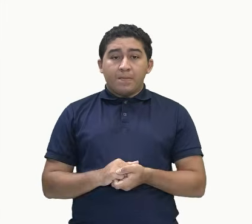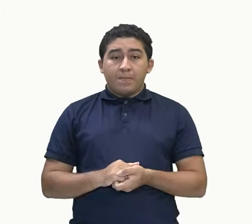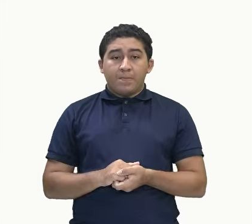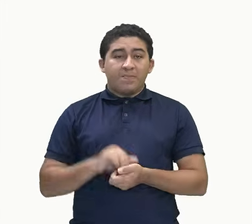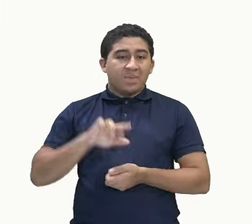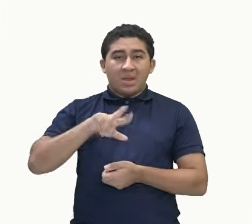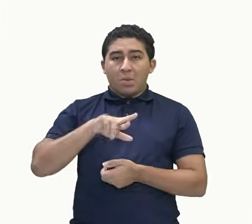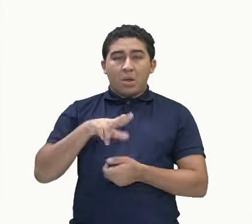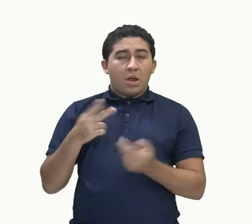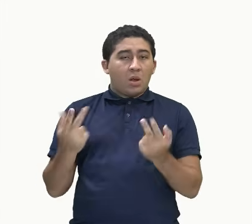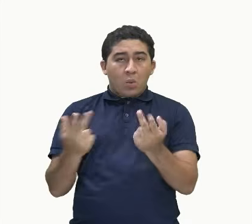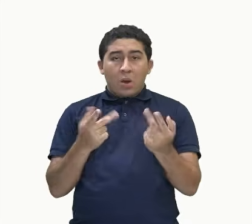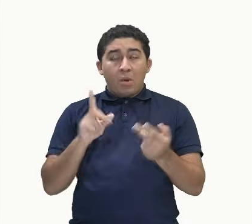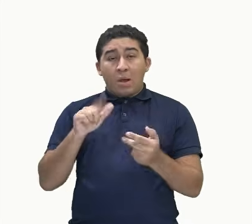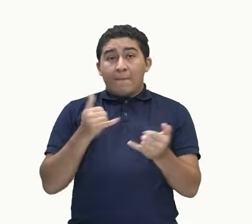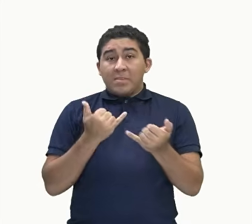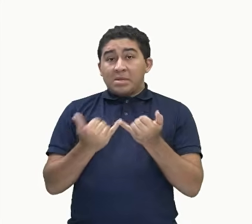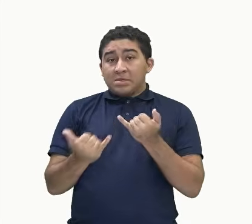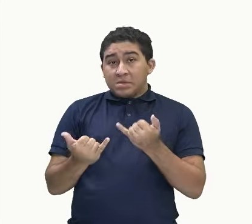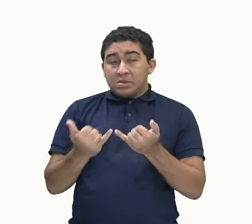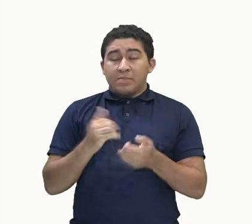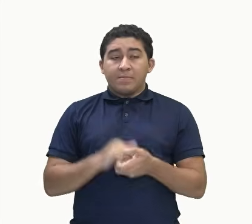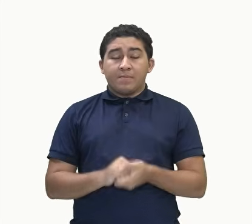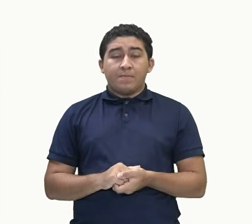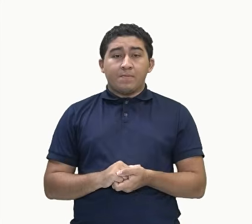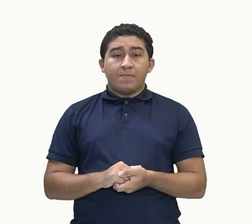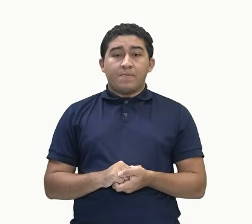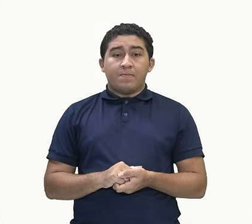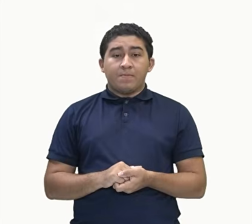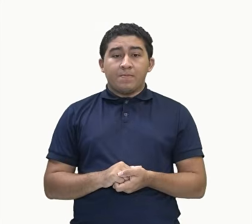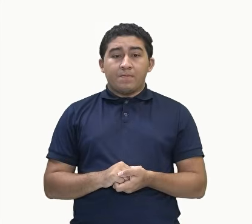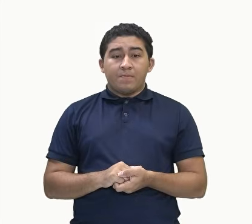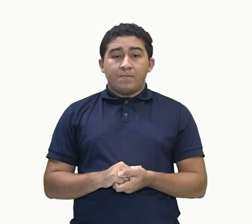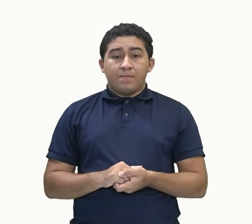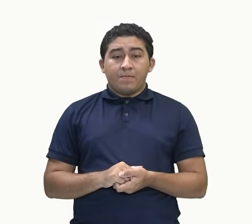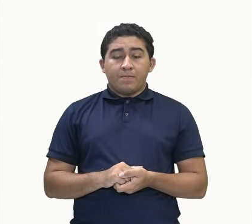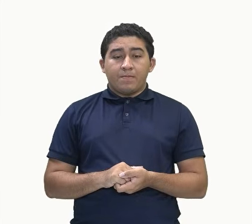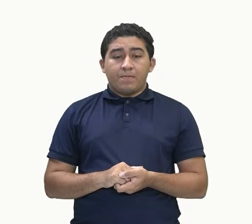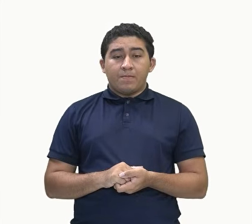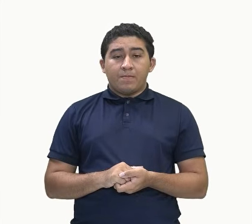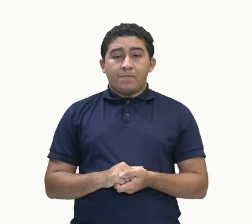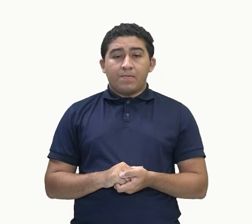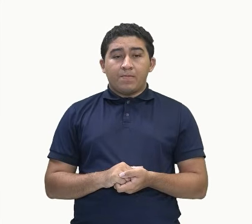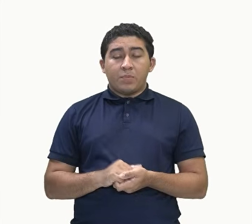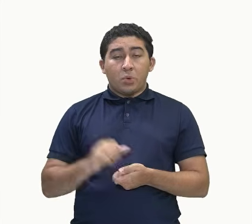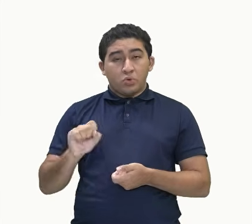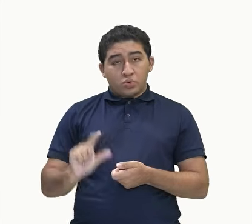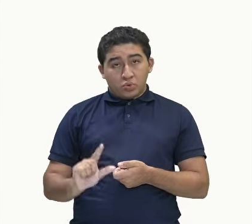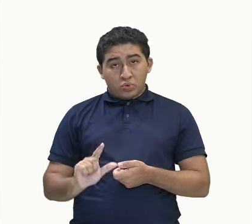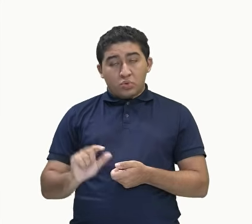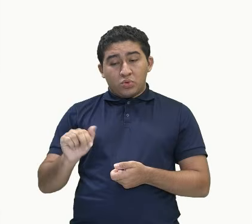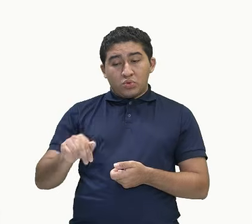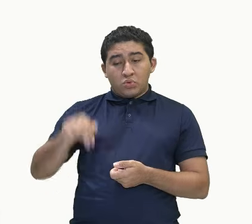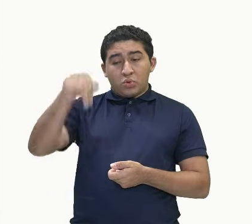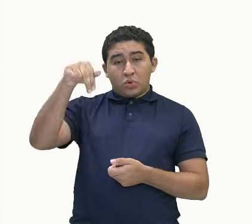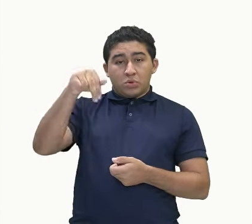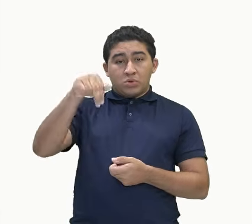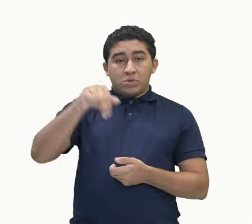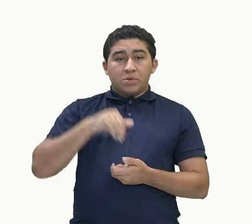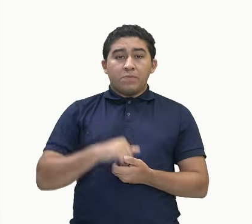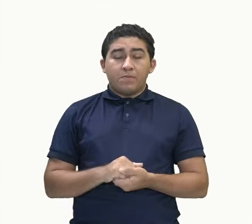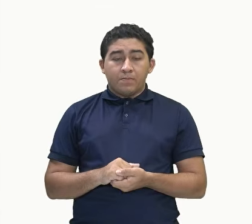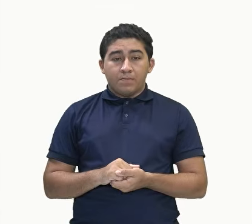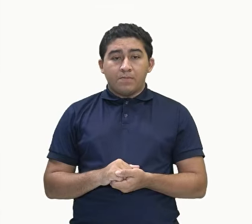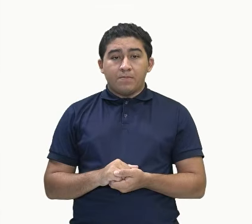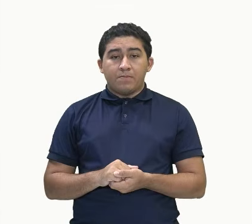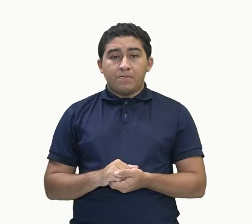são iguais, são semelhantes, ok? A zona temperada do sul e a zona temperada do norte, e é aí que